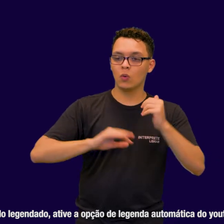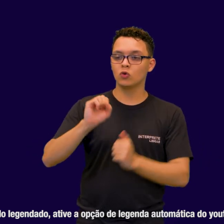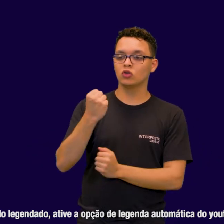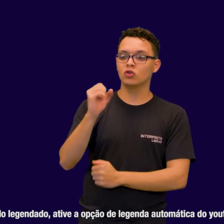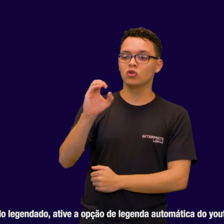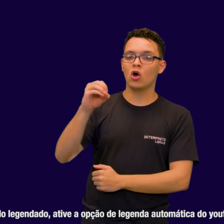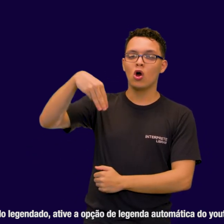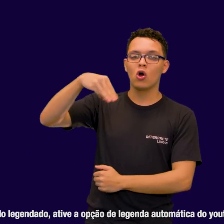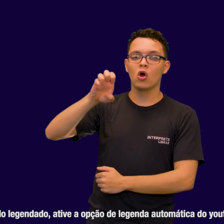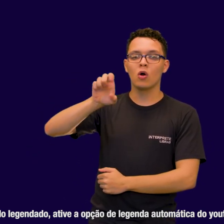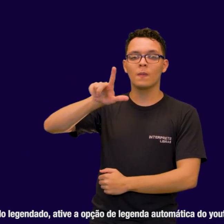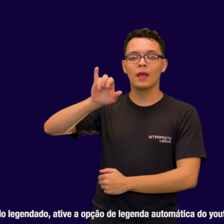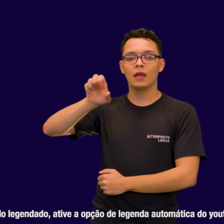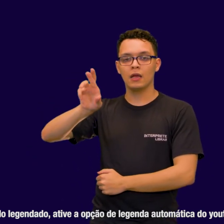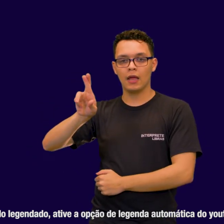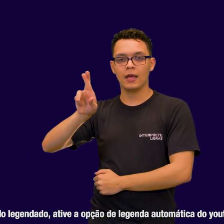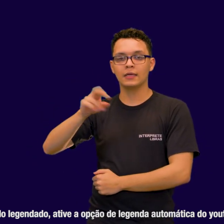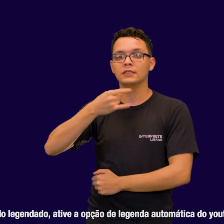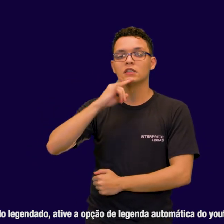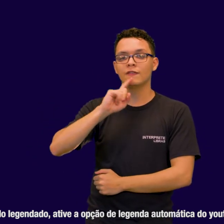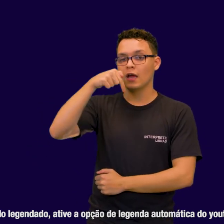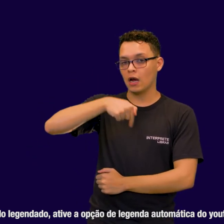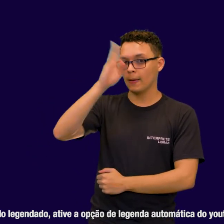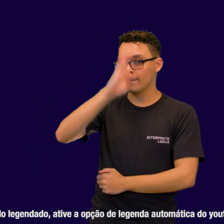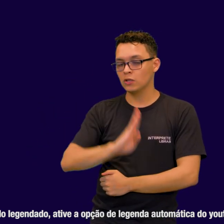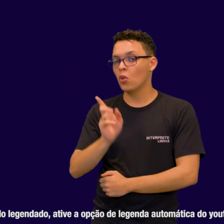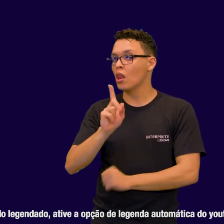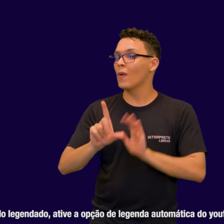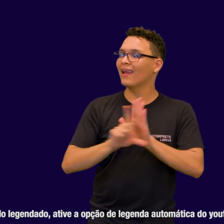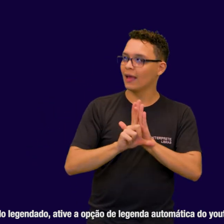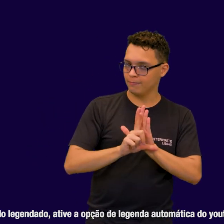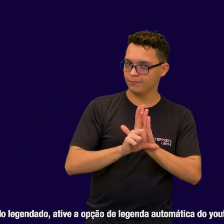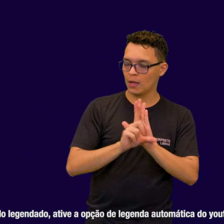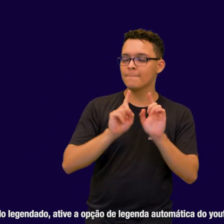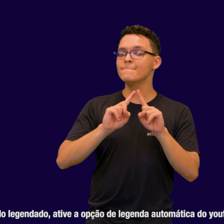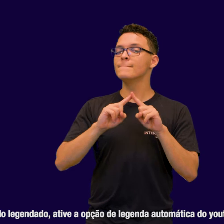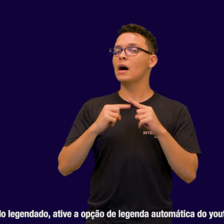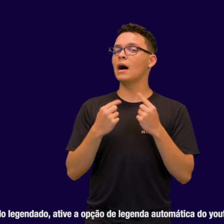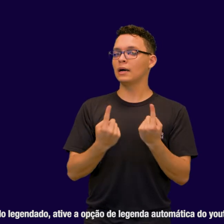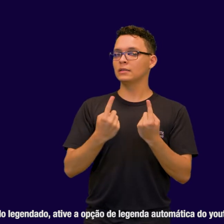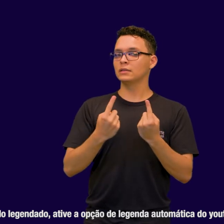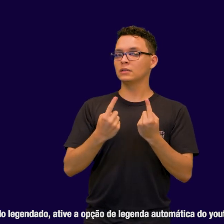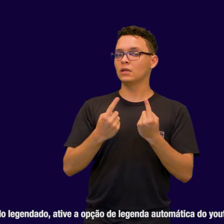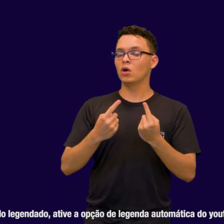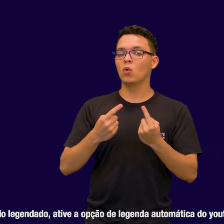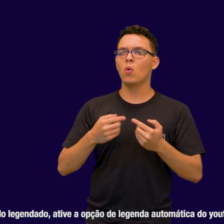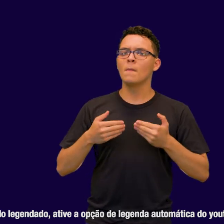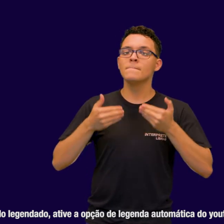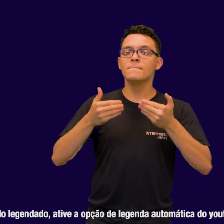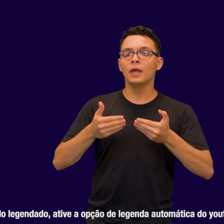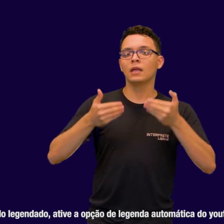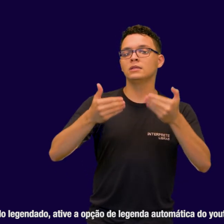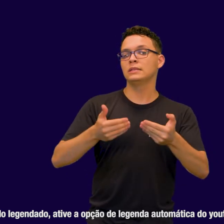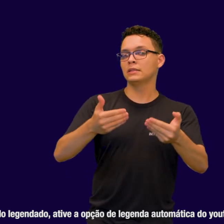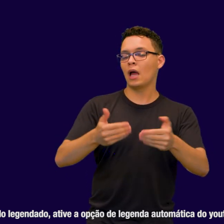é reconhecida como profissão no Brasil, mas ela acaba de entrar para o livro das ocupações, para o rol